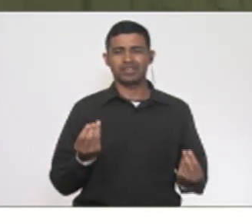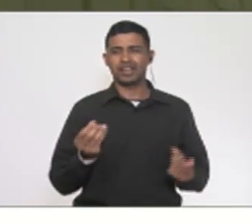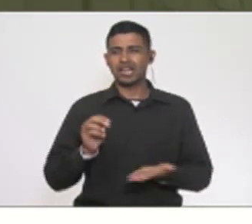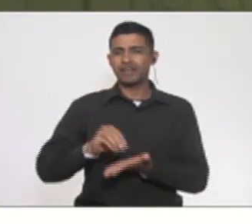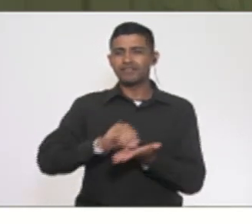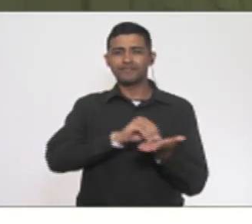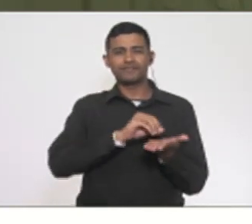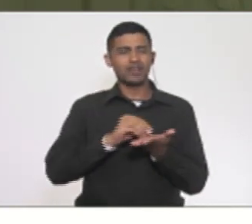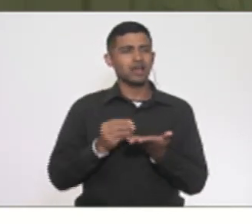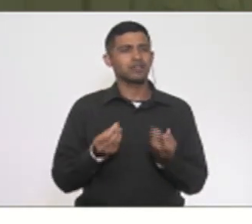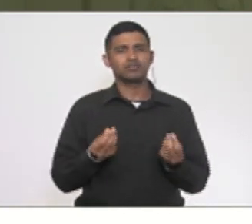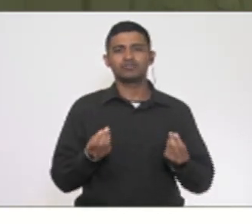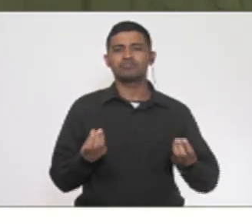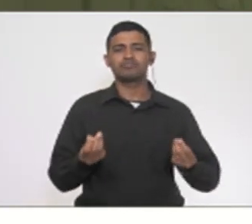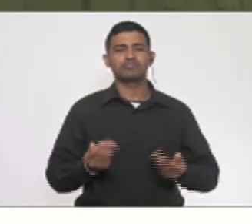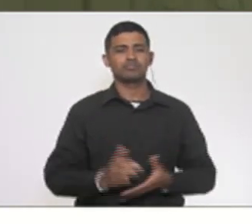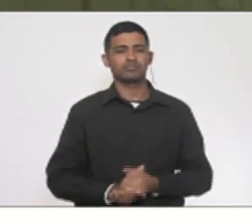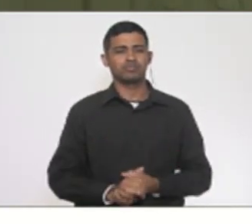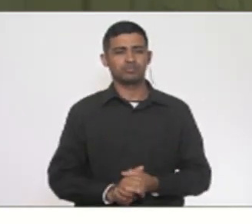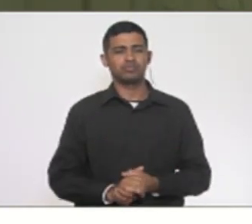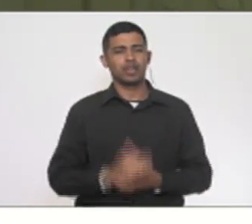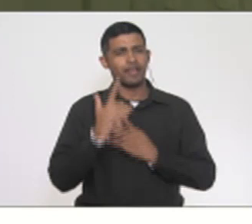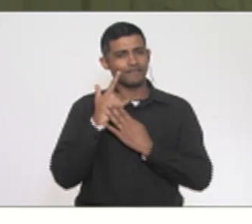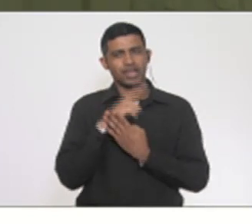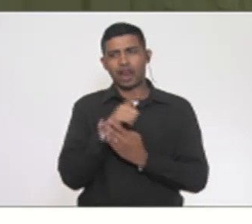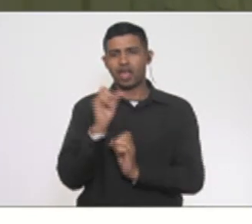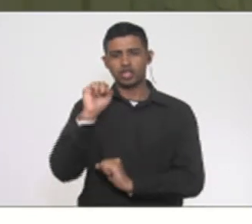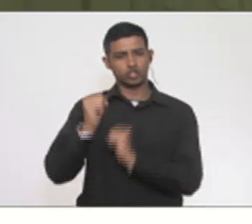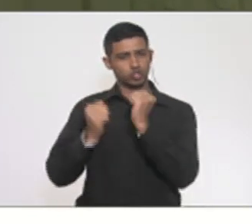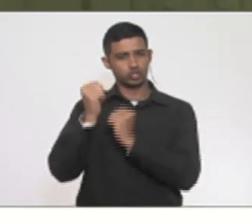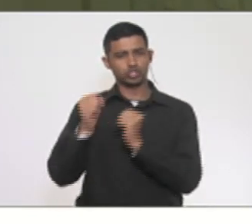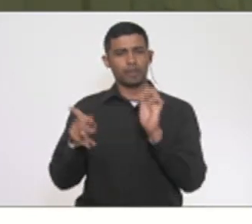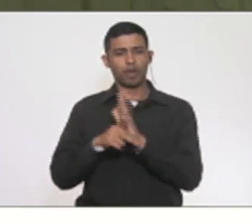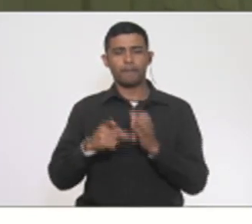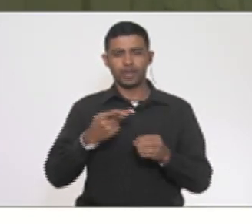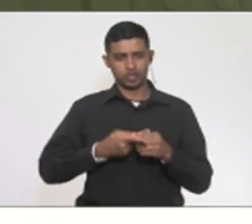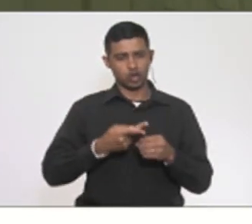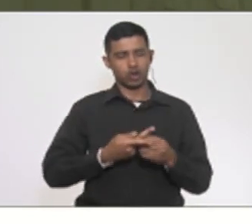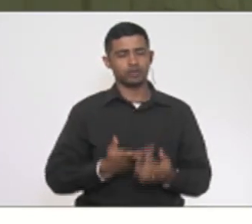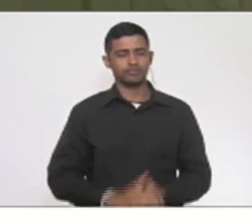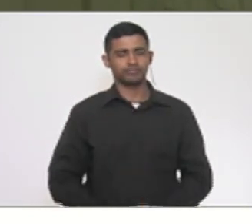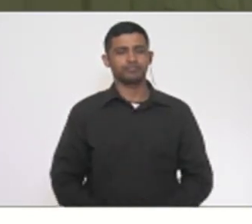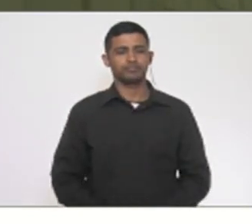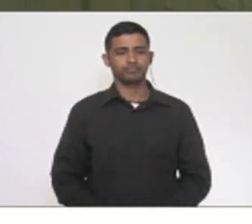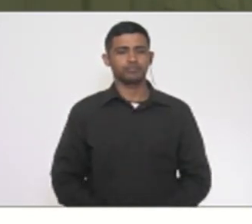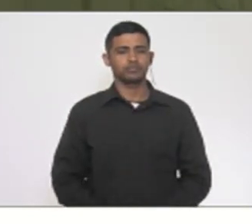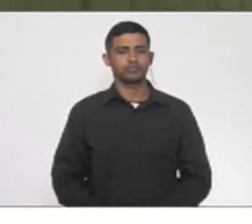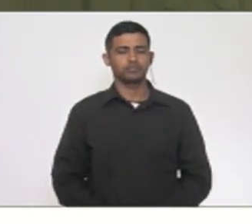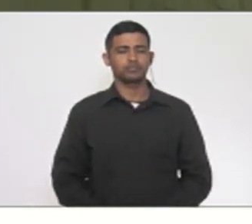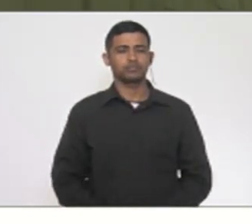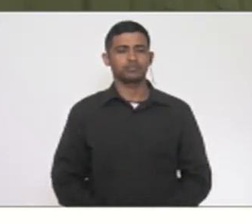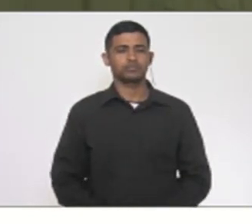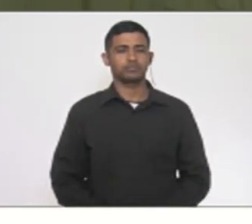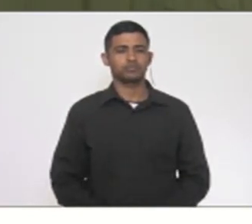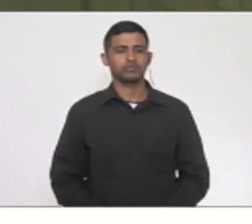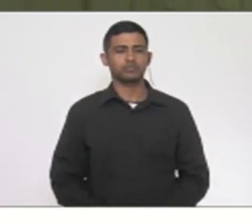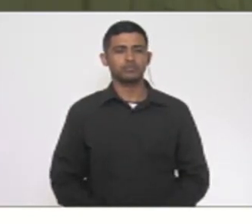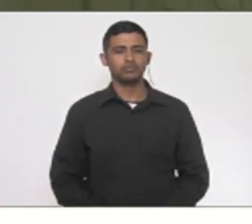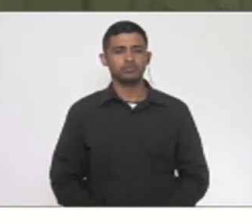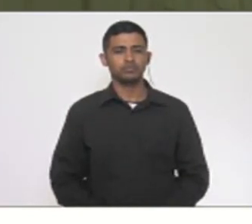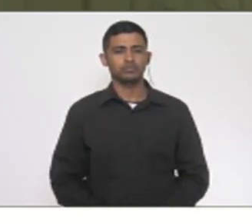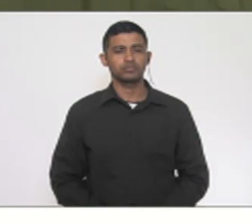penalizando muito essas indústrias, e na petroquímica como insumo. no caso, o próprio gás natural. Então, as ações